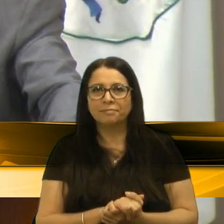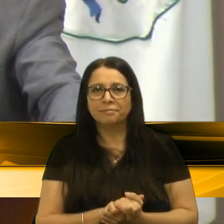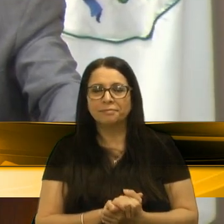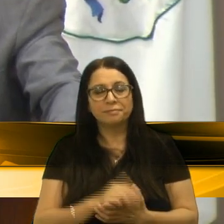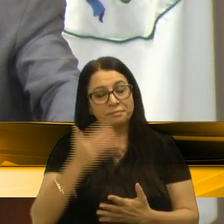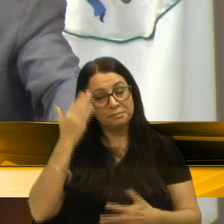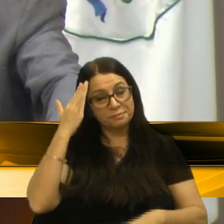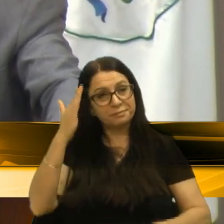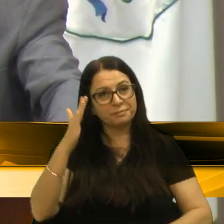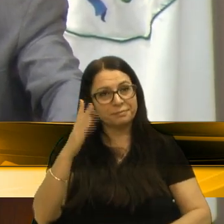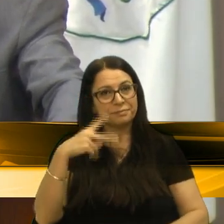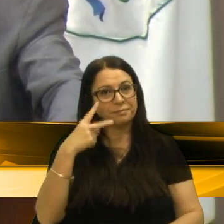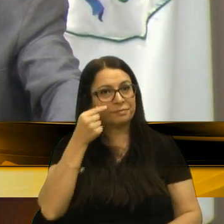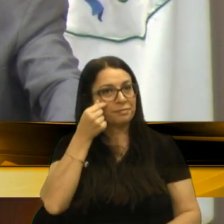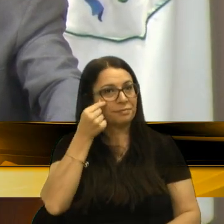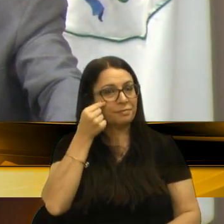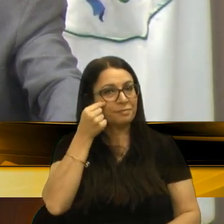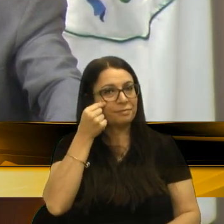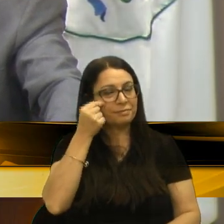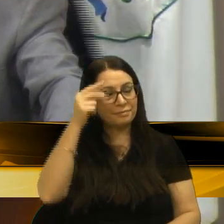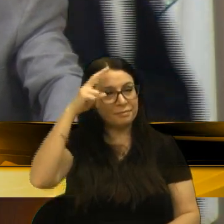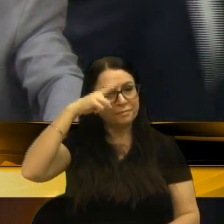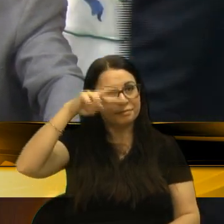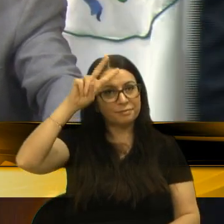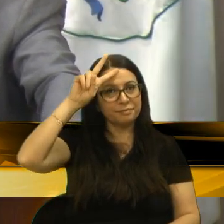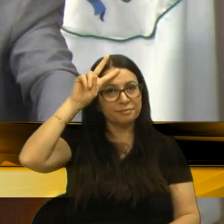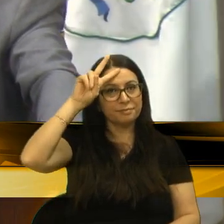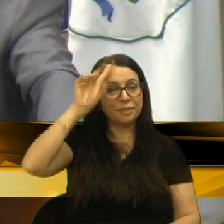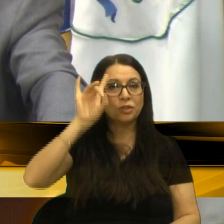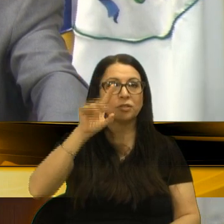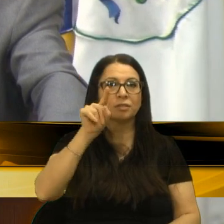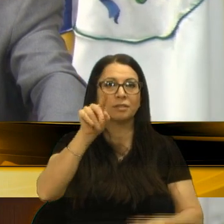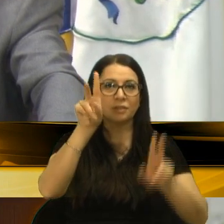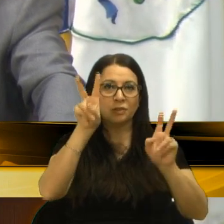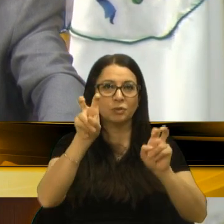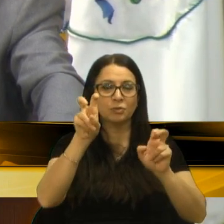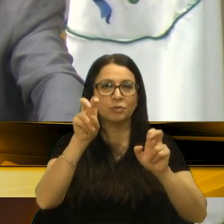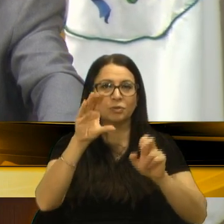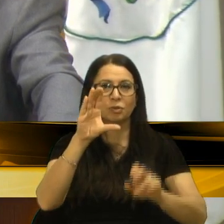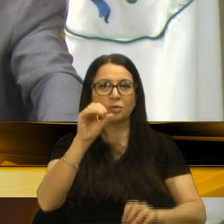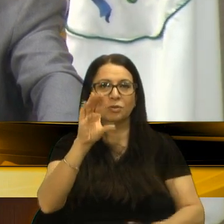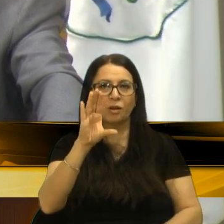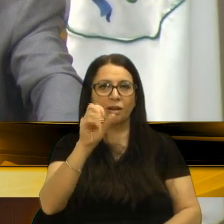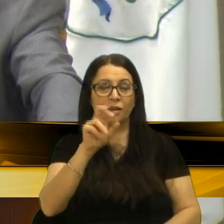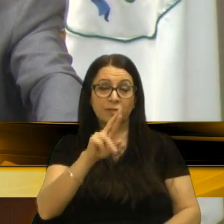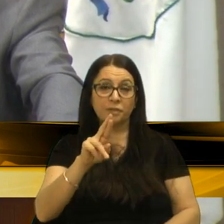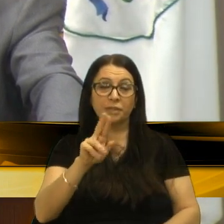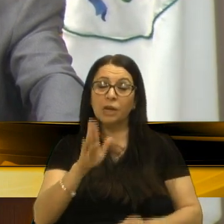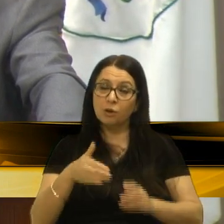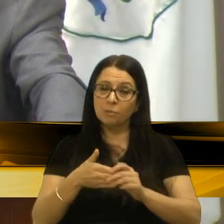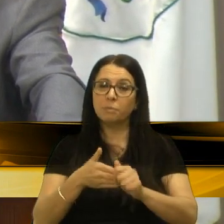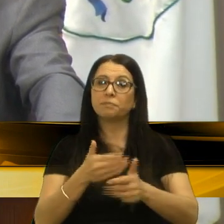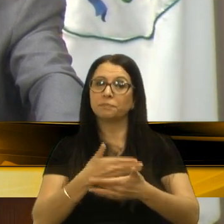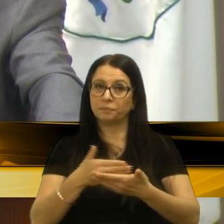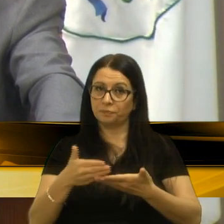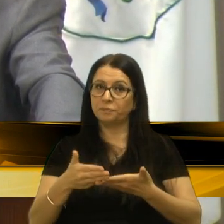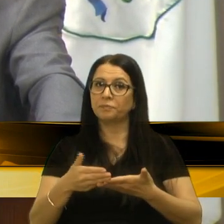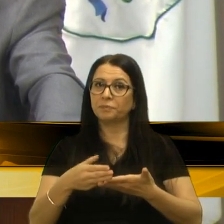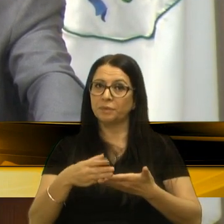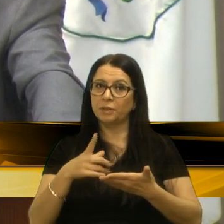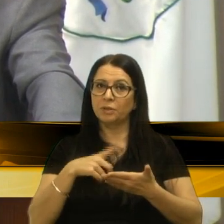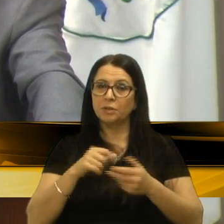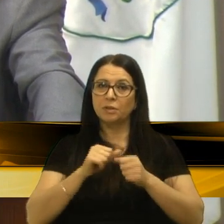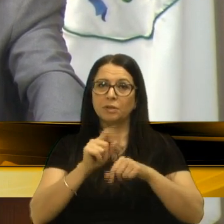Obrigado, vereador Eloy, vereador Edson. Só esse assunto da Cocaver, eu quero dizer que acompanhei desde o início. Eu tinha